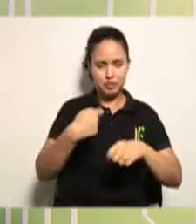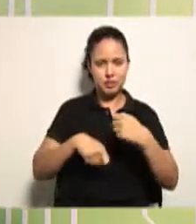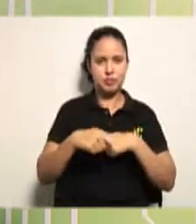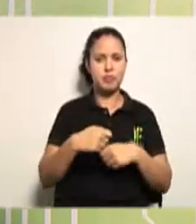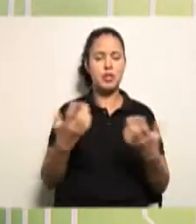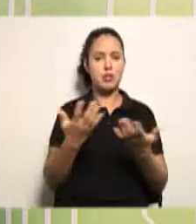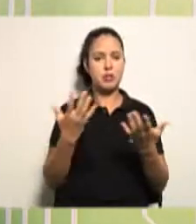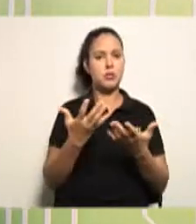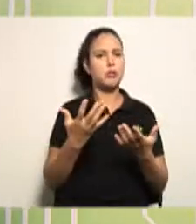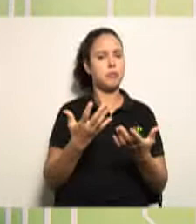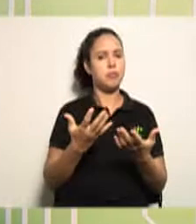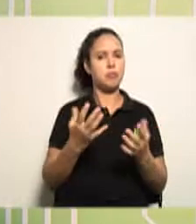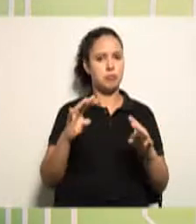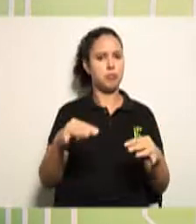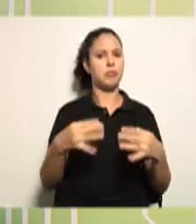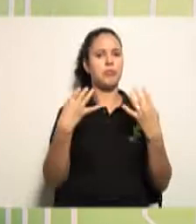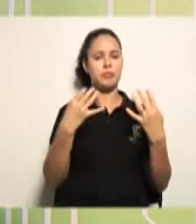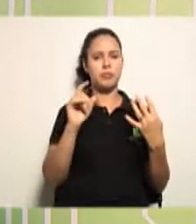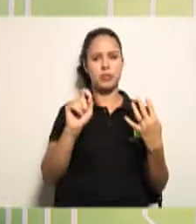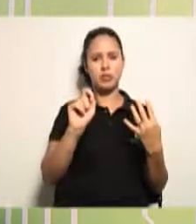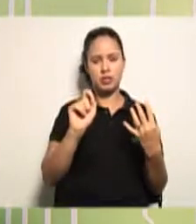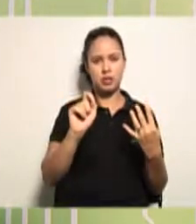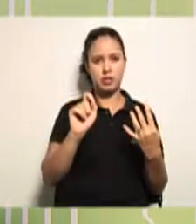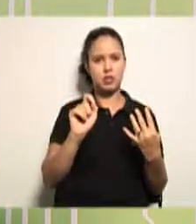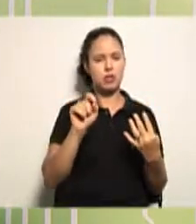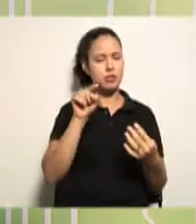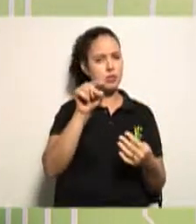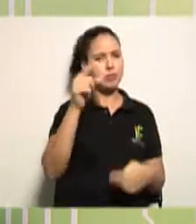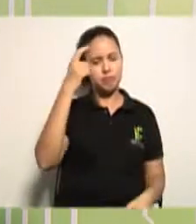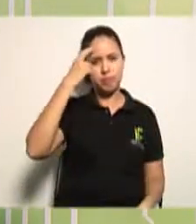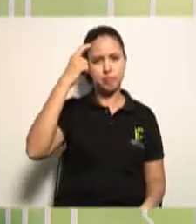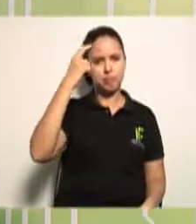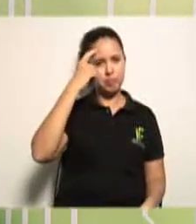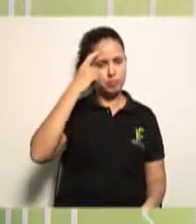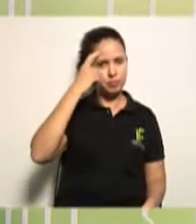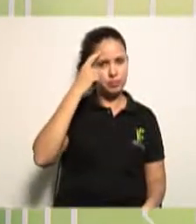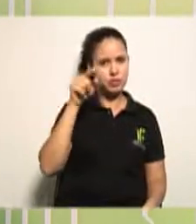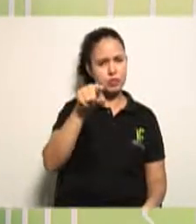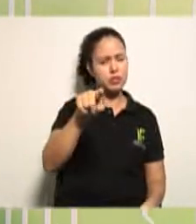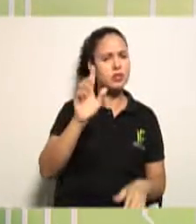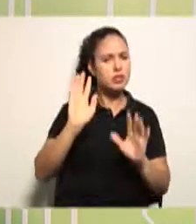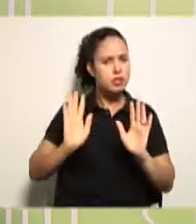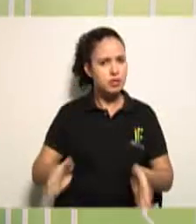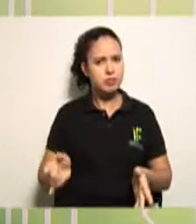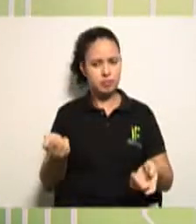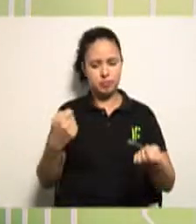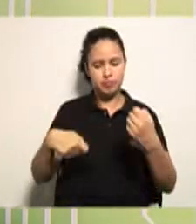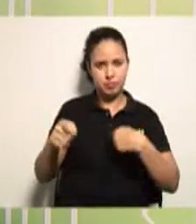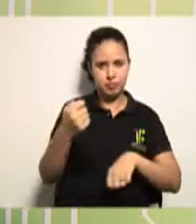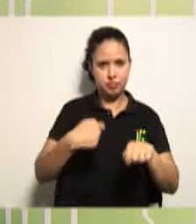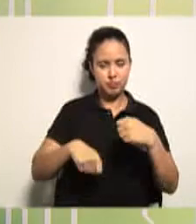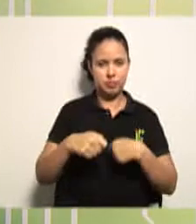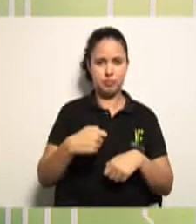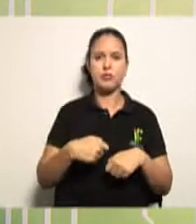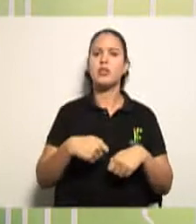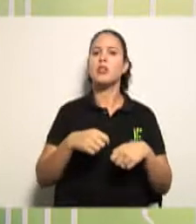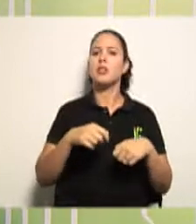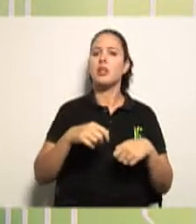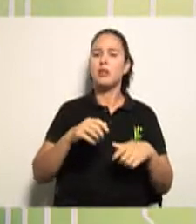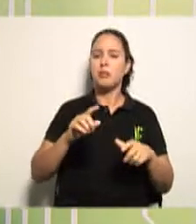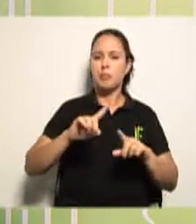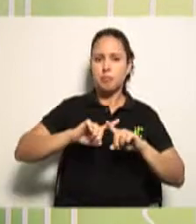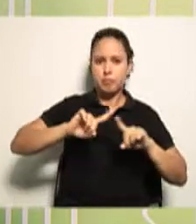já chamar a atenção a uma coisa que você vai... E você já administra e você vai precisar melhorar a cada dia